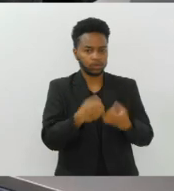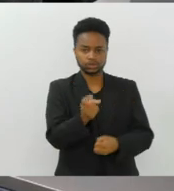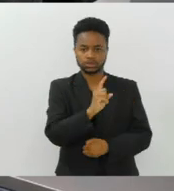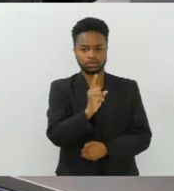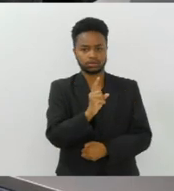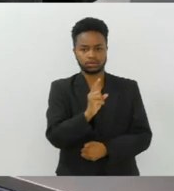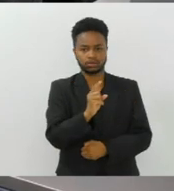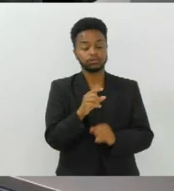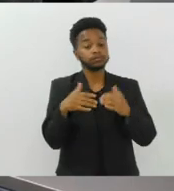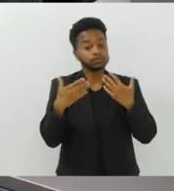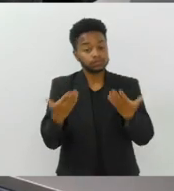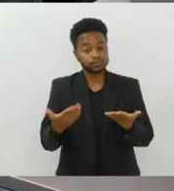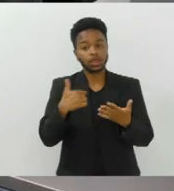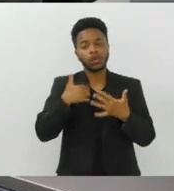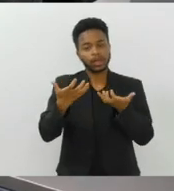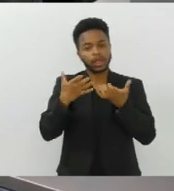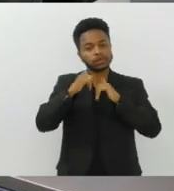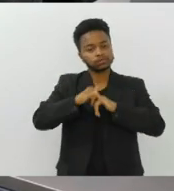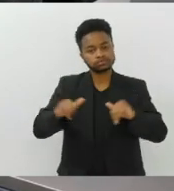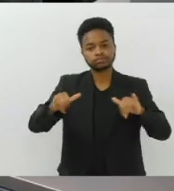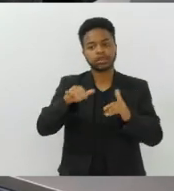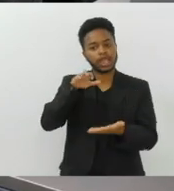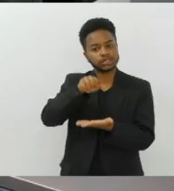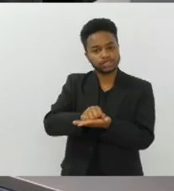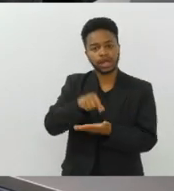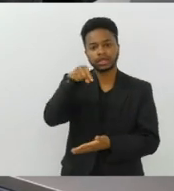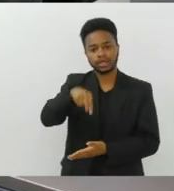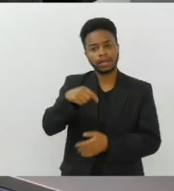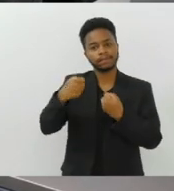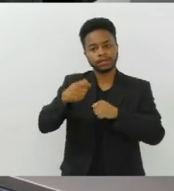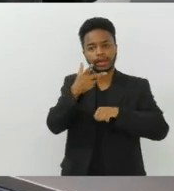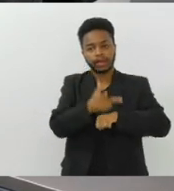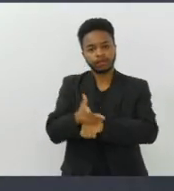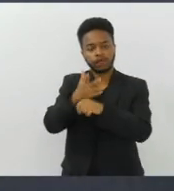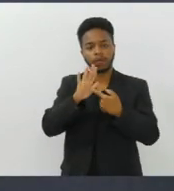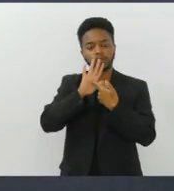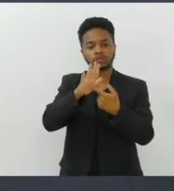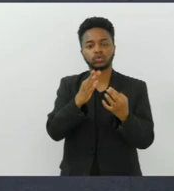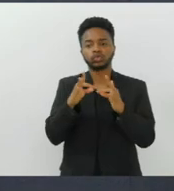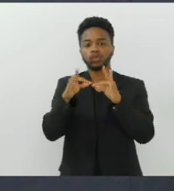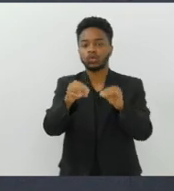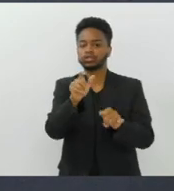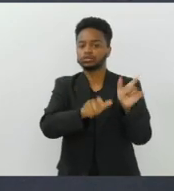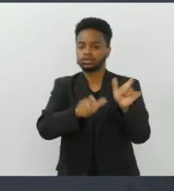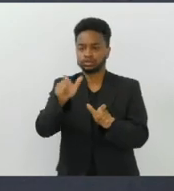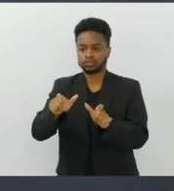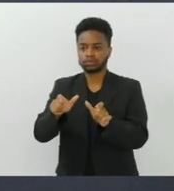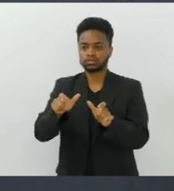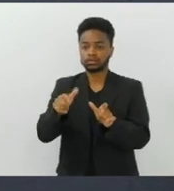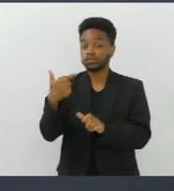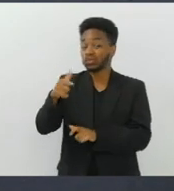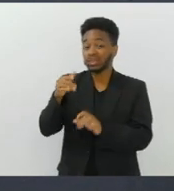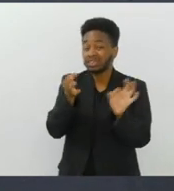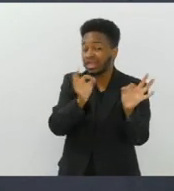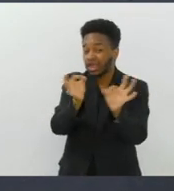Então, que fique aqui muito bem claro, para que fique gravado para todos que estão aqui. Não há